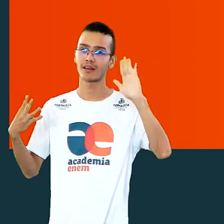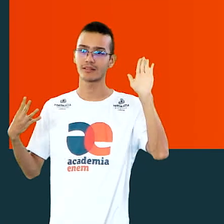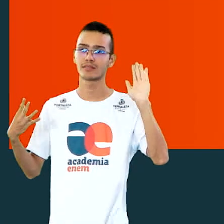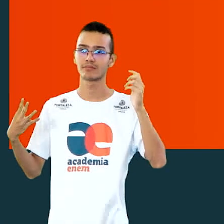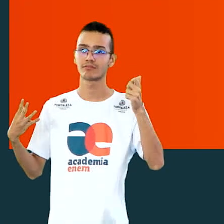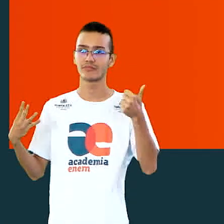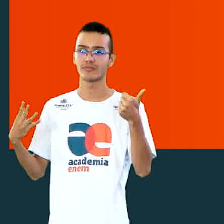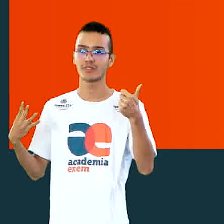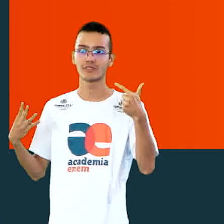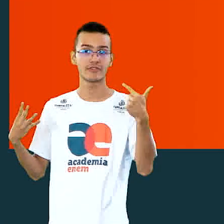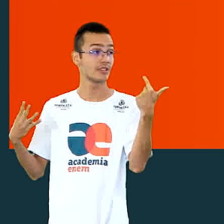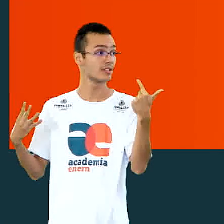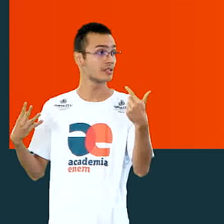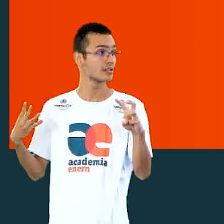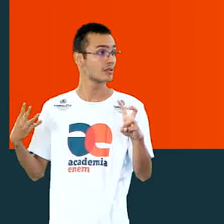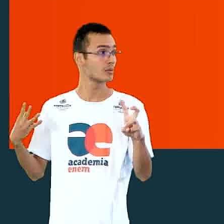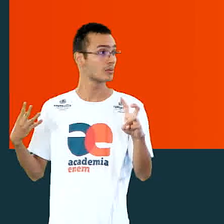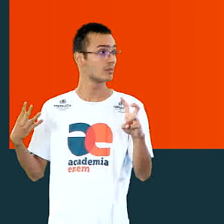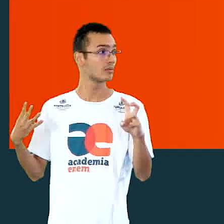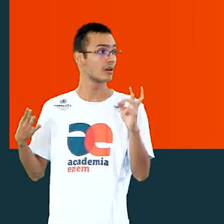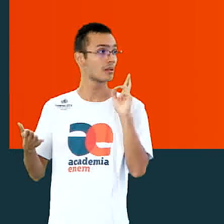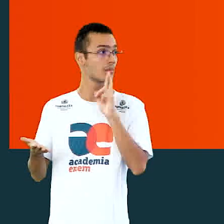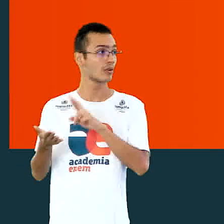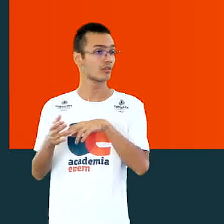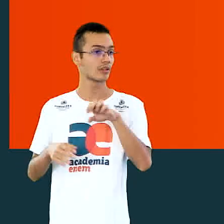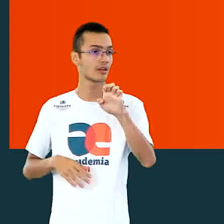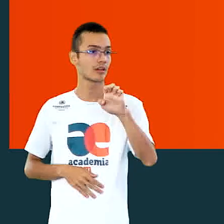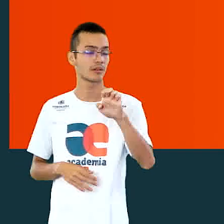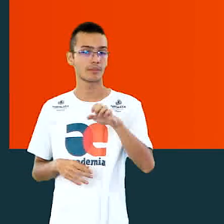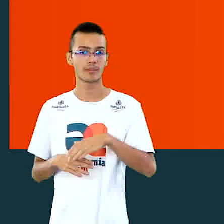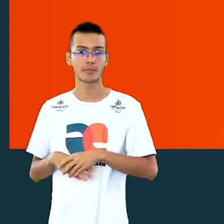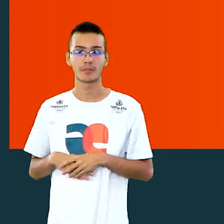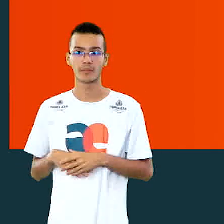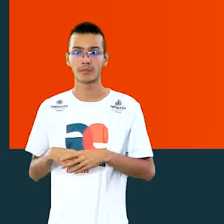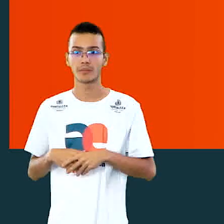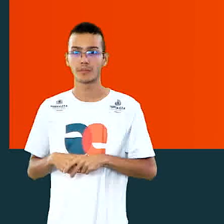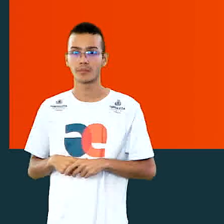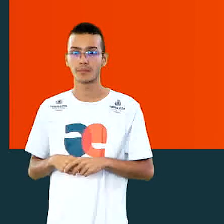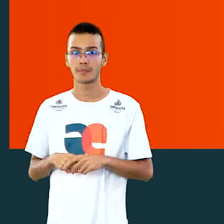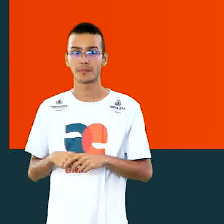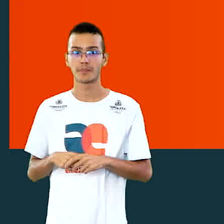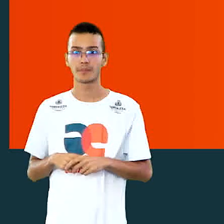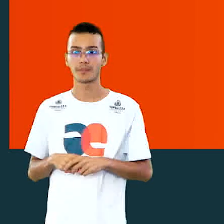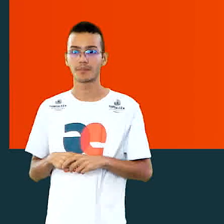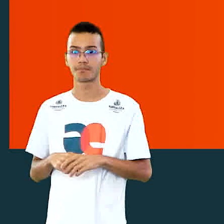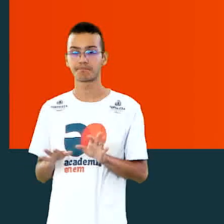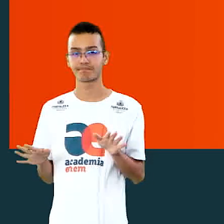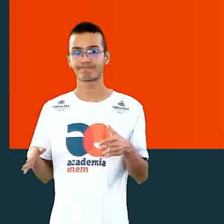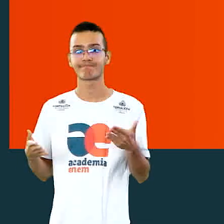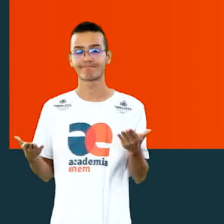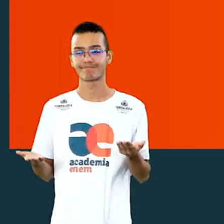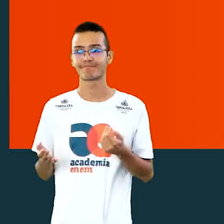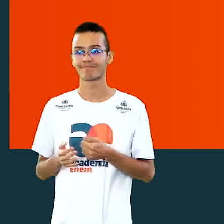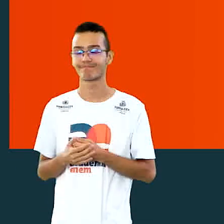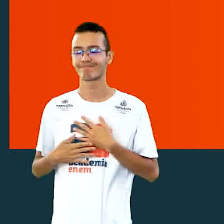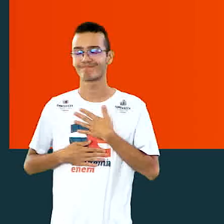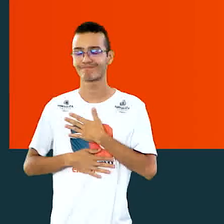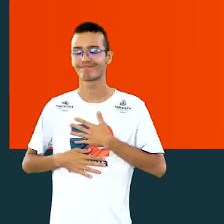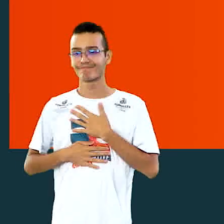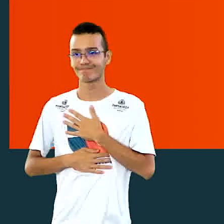Item E. Show? Galera, foi uma satisfação